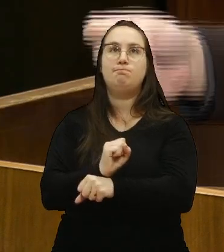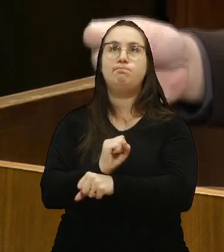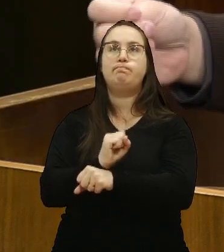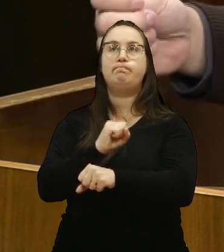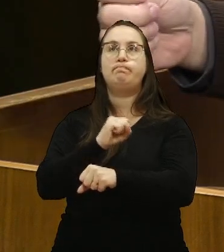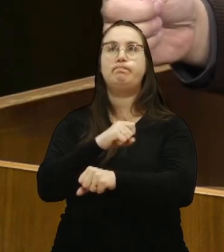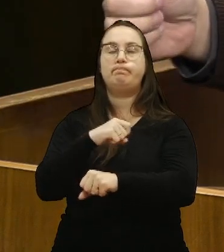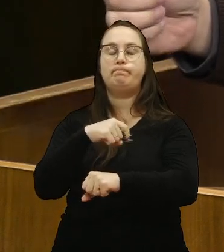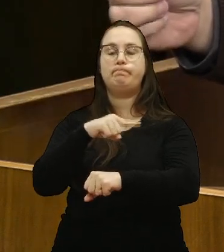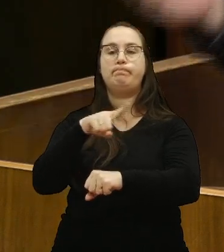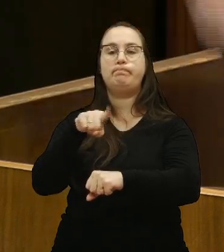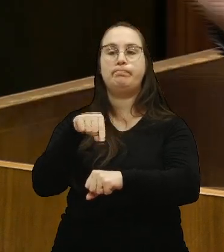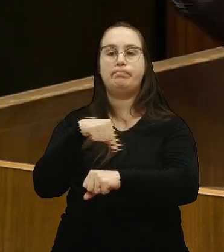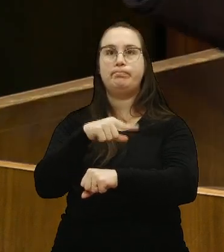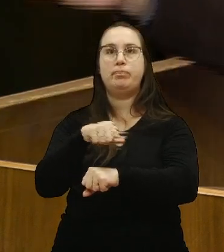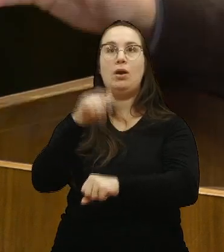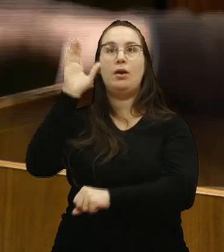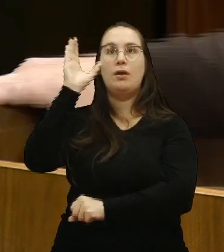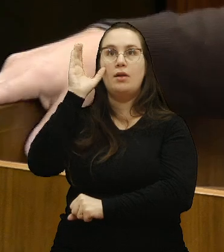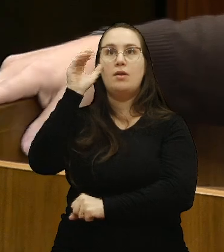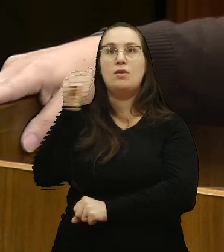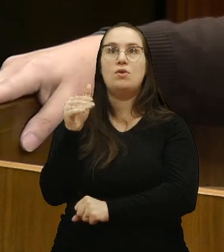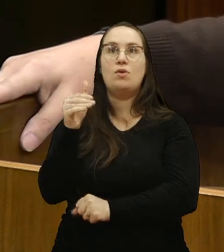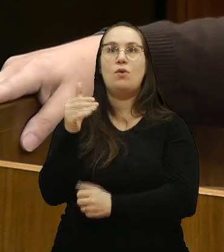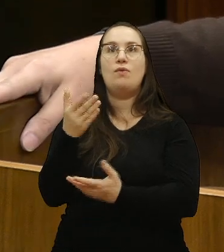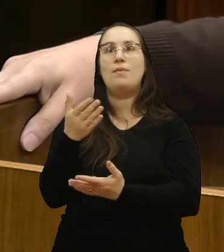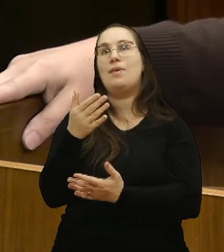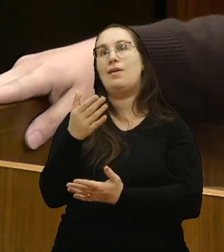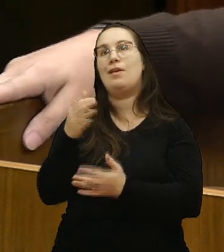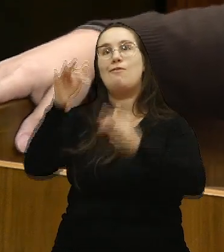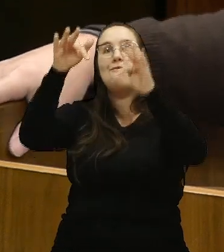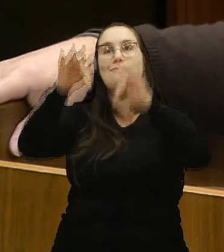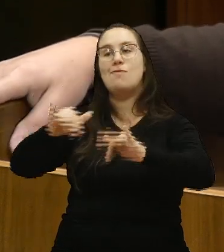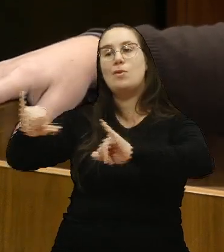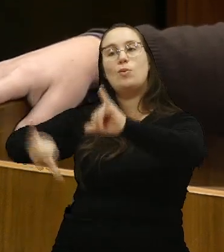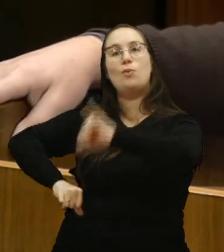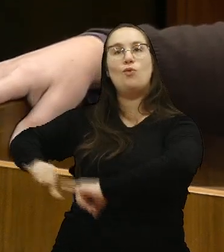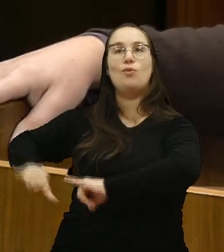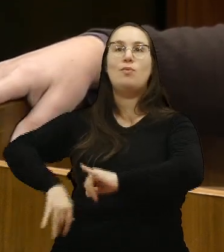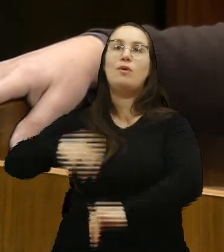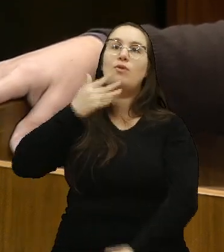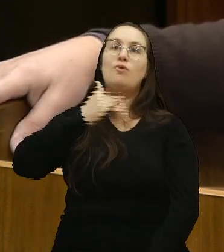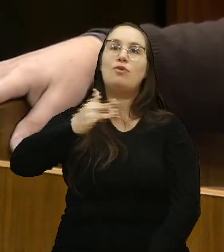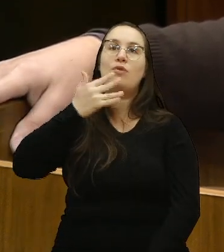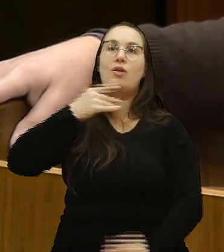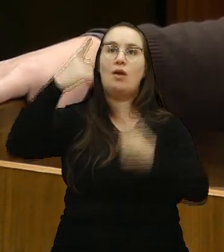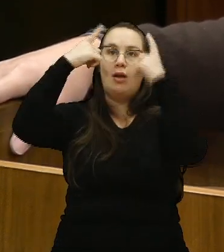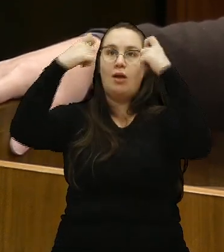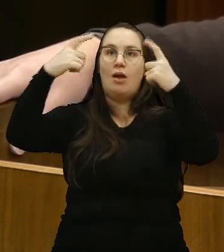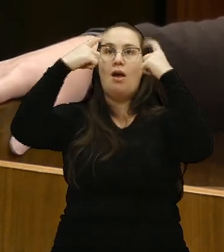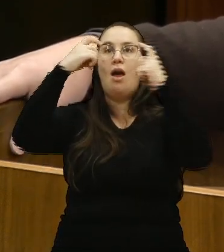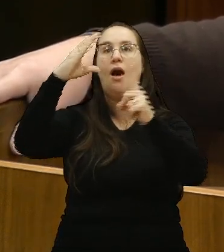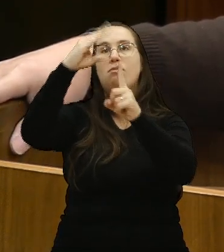a medida para que esta criança deixe de sofrer esse tipo de violência e de abuso.